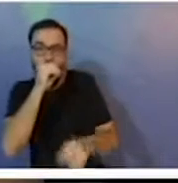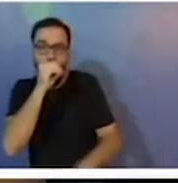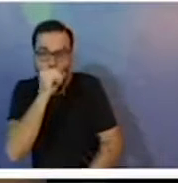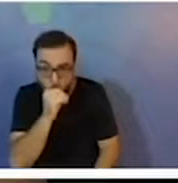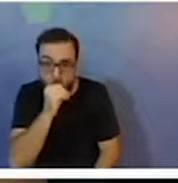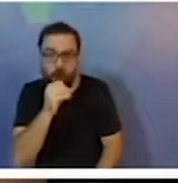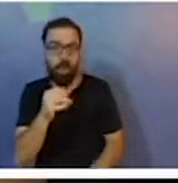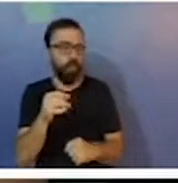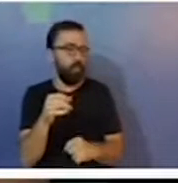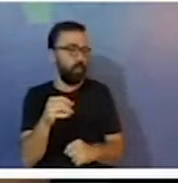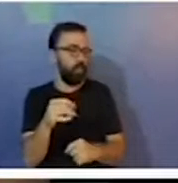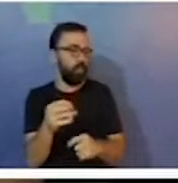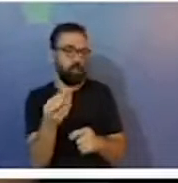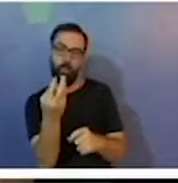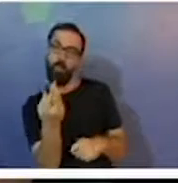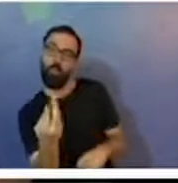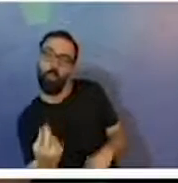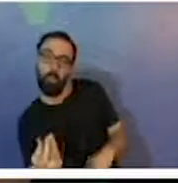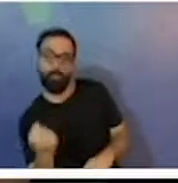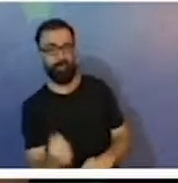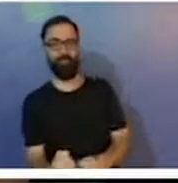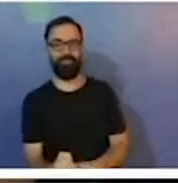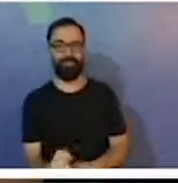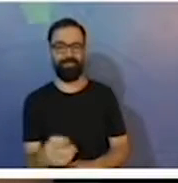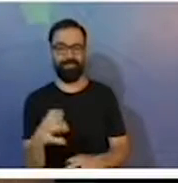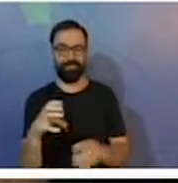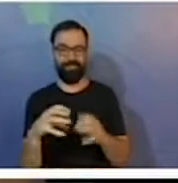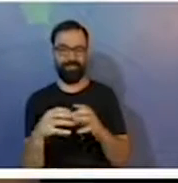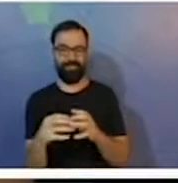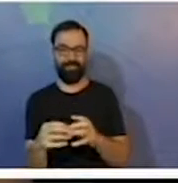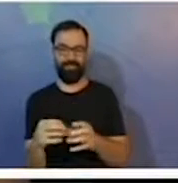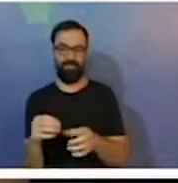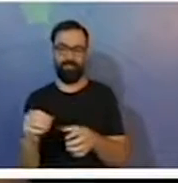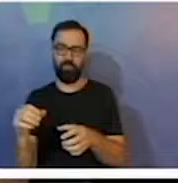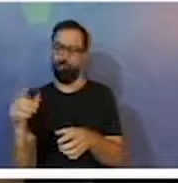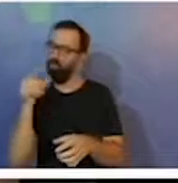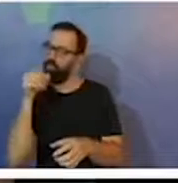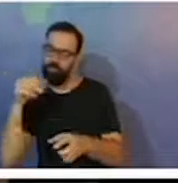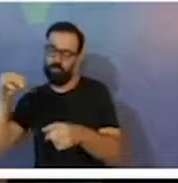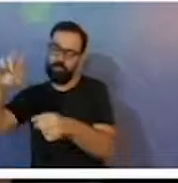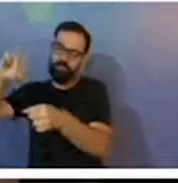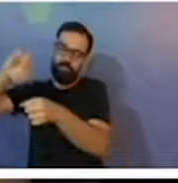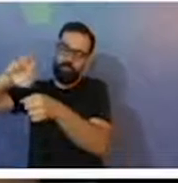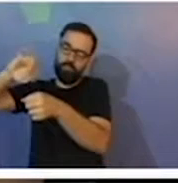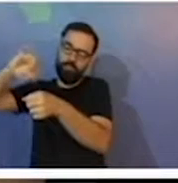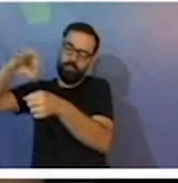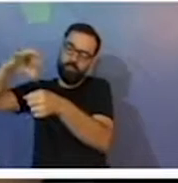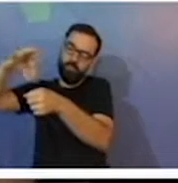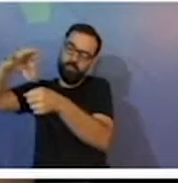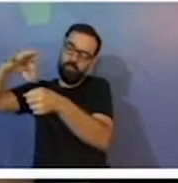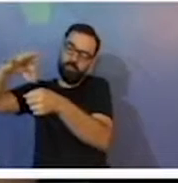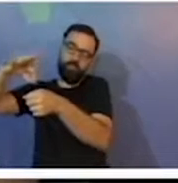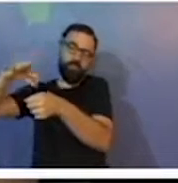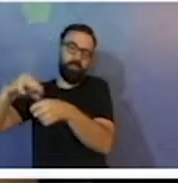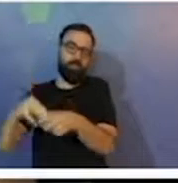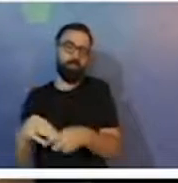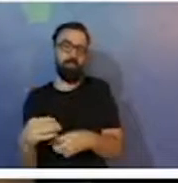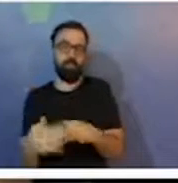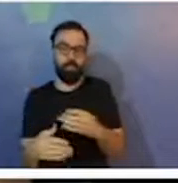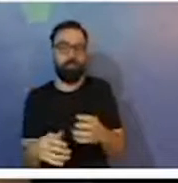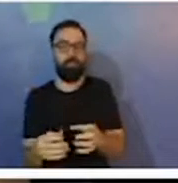fazer para fazer sair a Clara EA gema é isso o ovo vazio com água e em seguida as mais